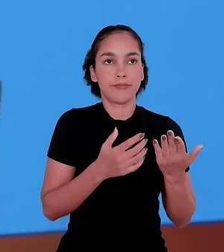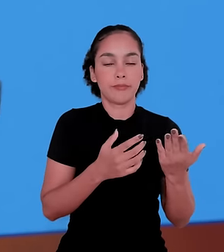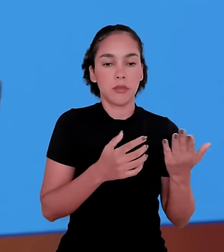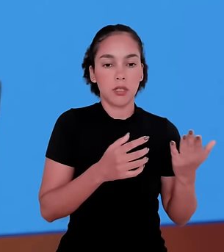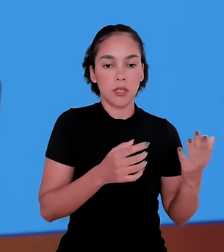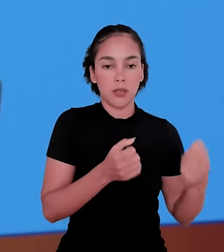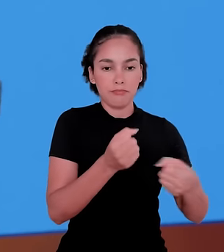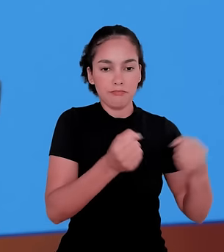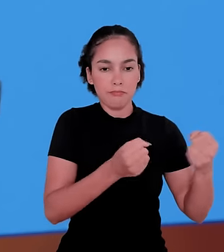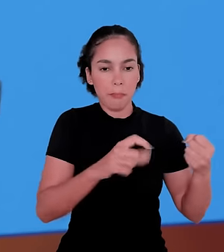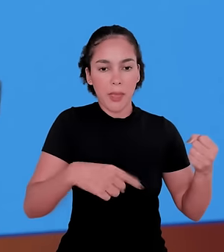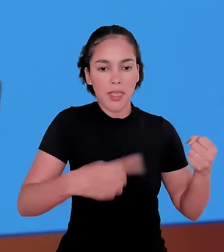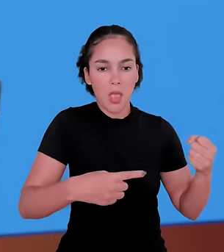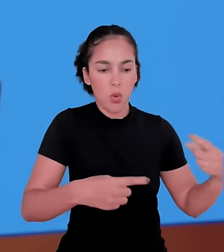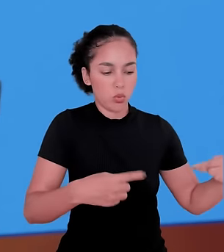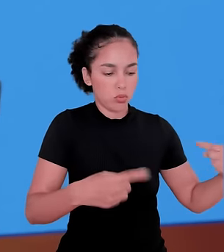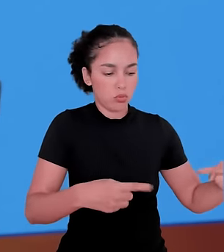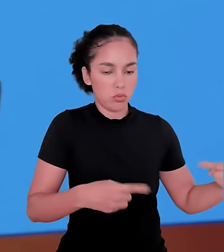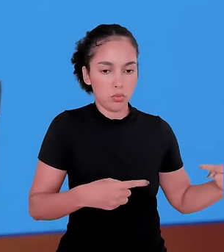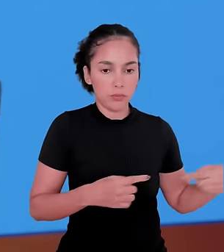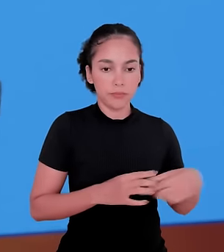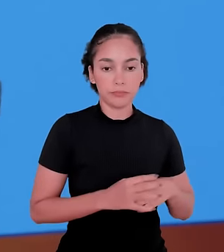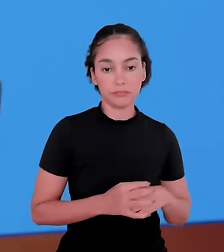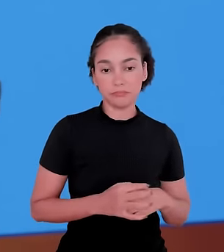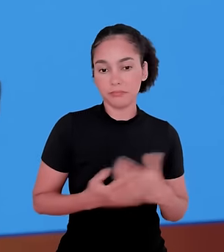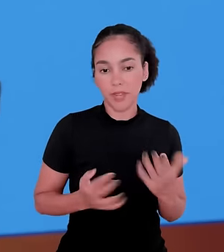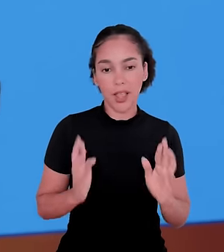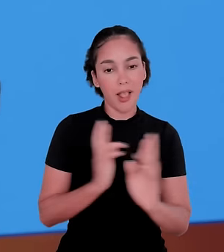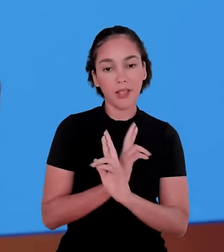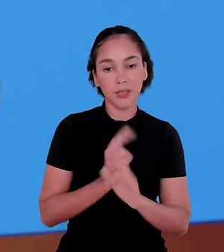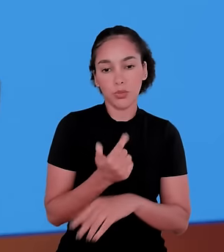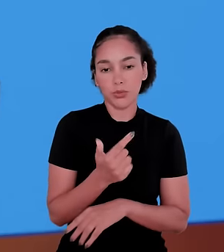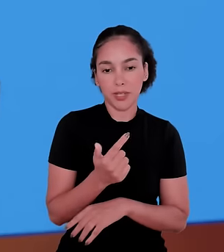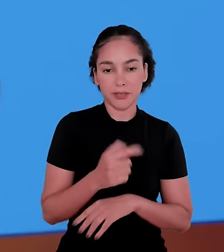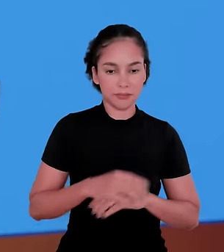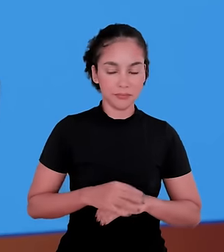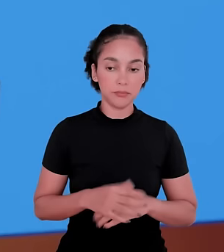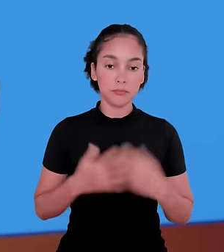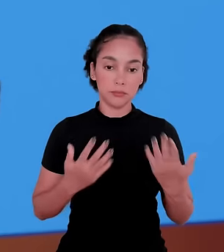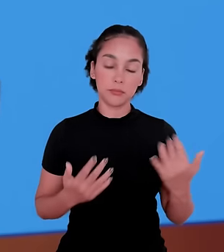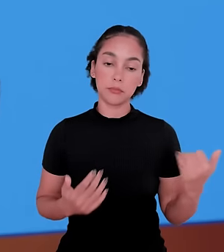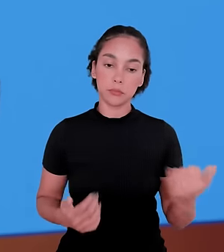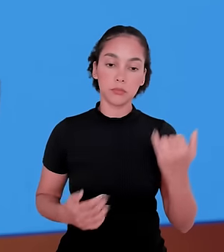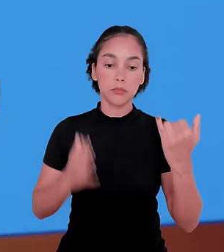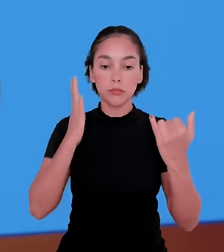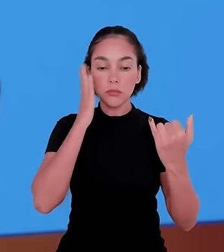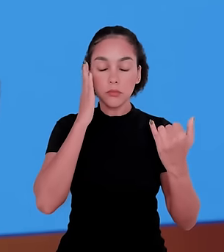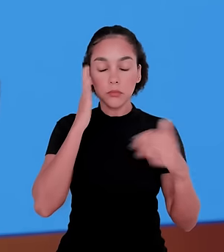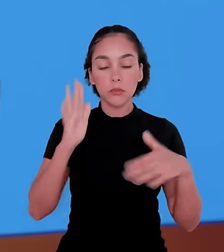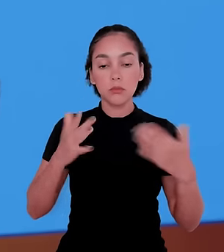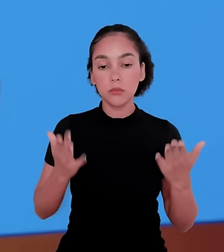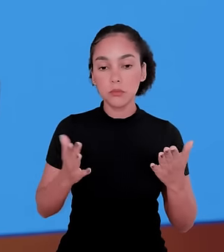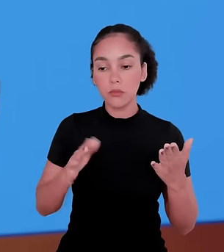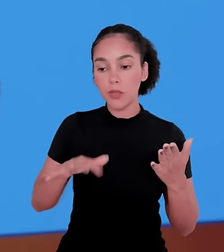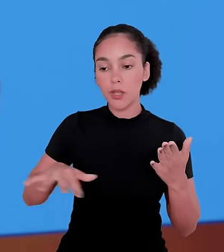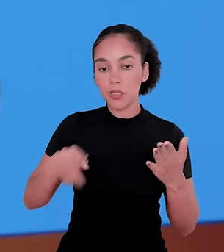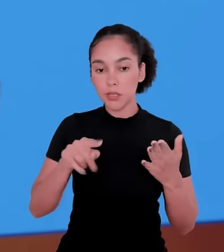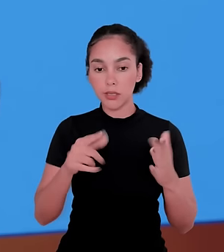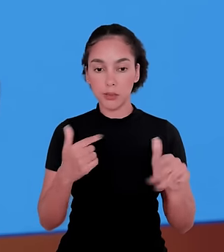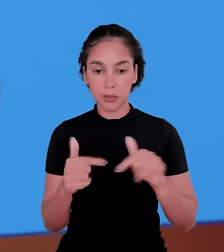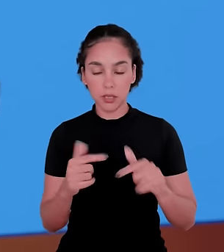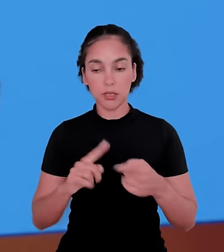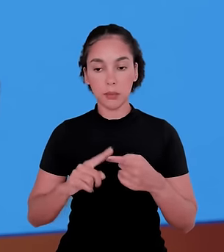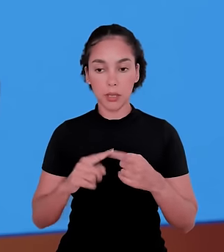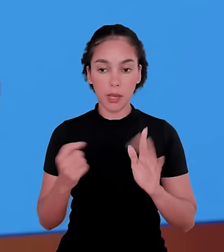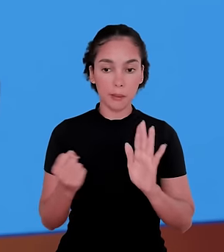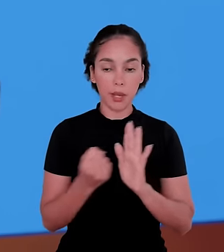muita não vai ter relação então assim você é importante você saber qual é o segmento que você vai trabalhar e qual é a marca que né